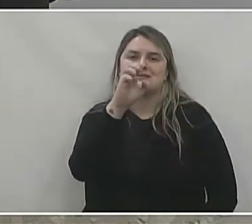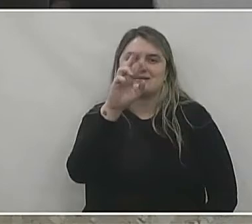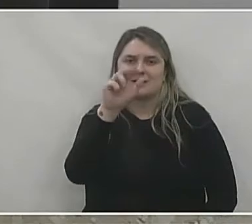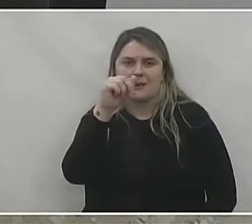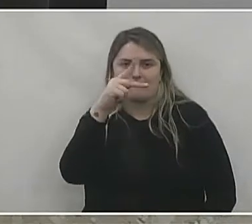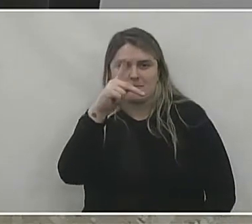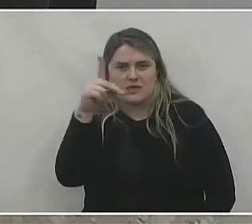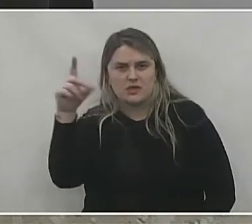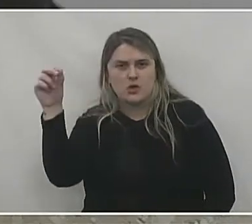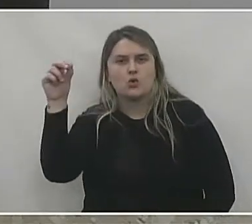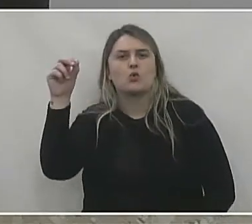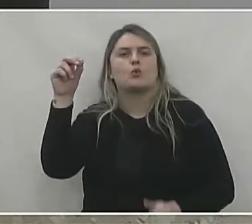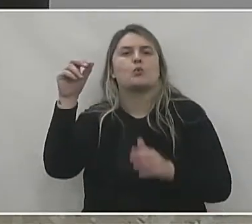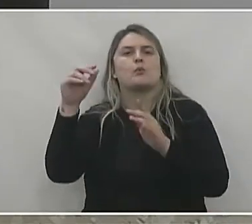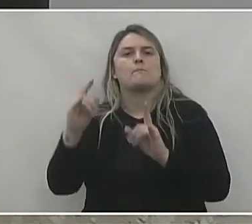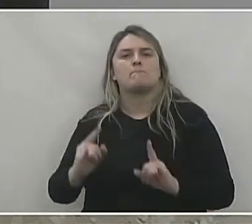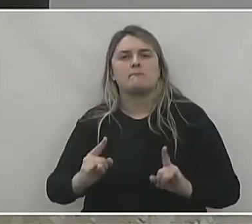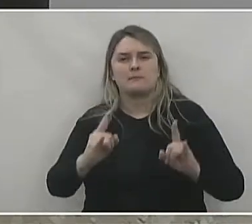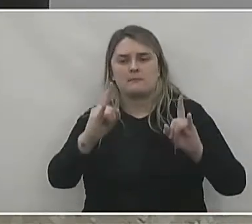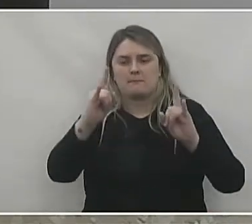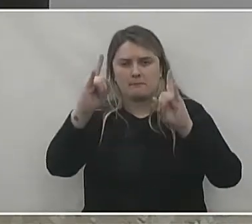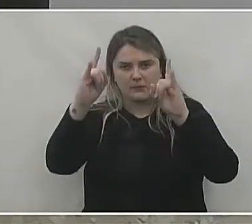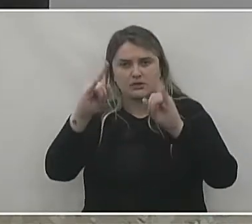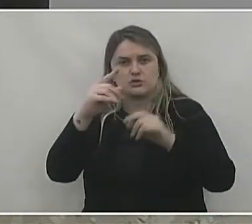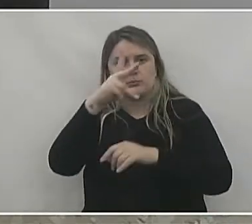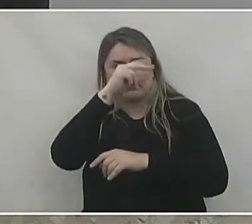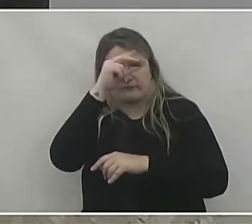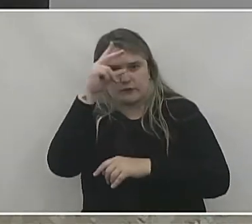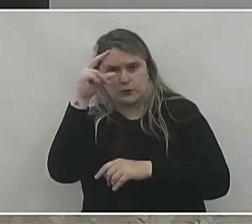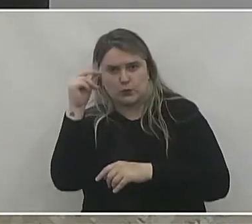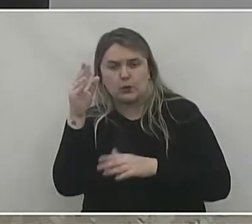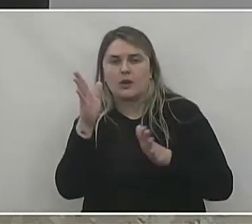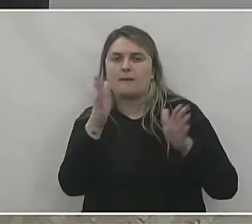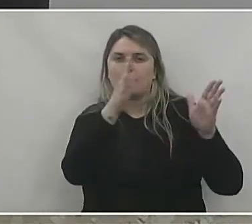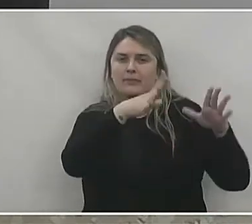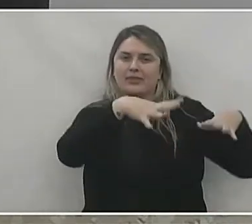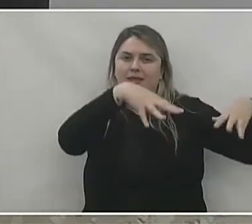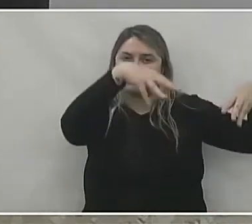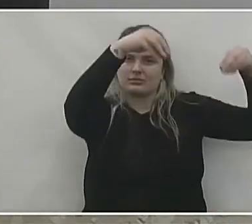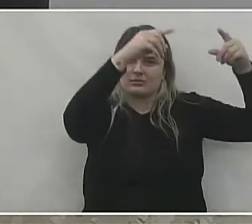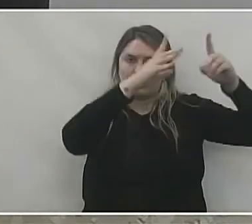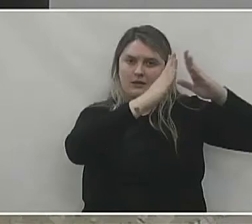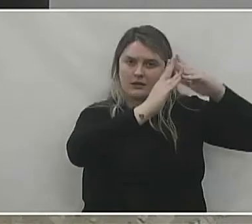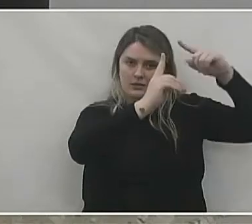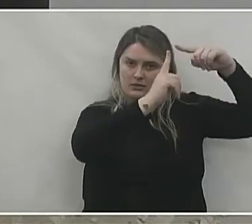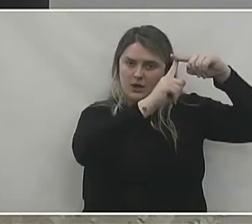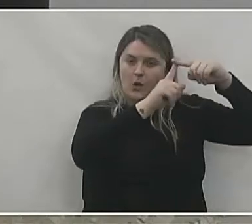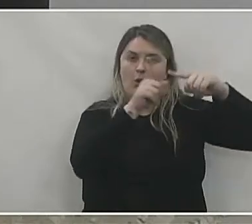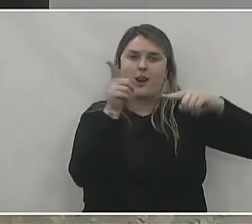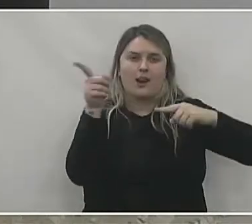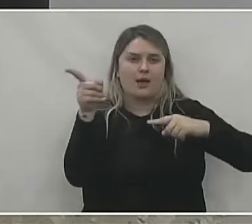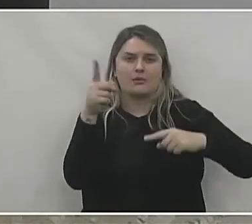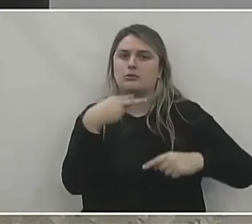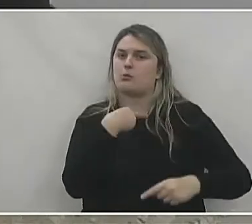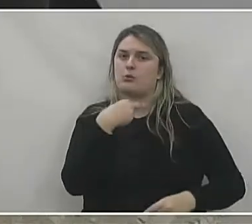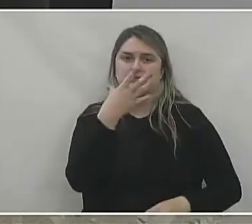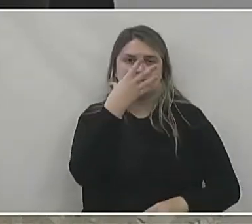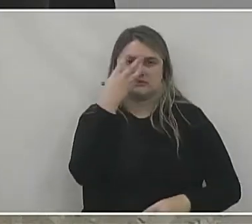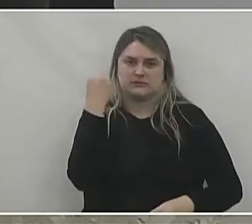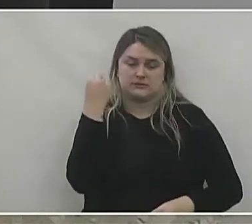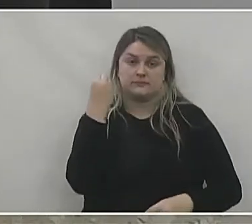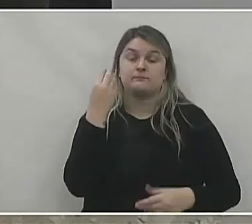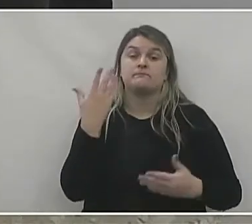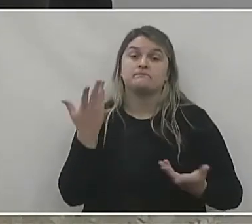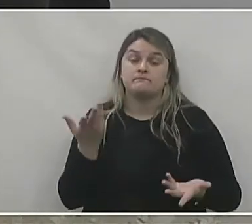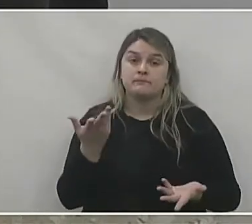prédio da prefeitura, a catedral. Então, eu acho que é um prédio que a gente não pode esquecer. E também